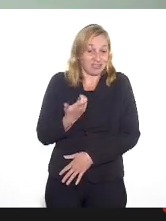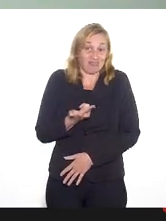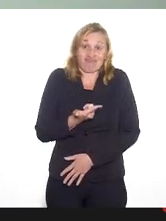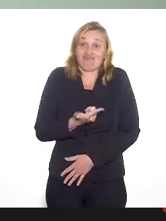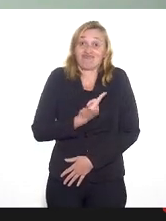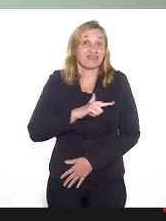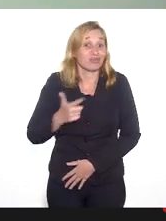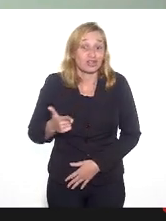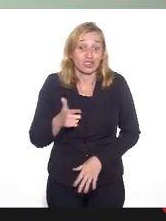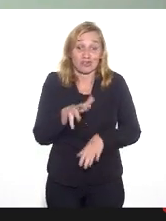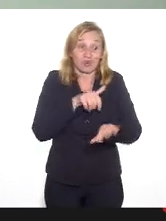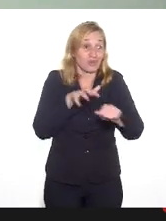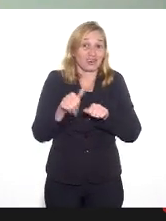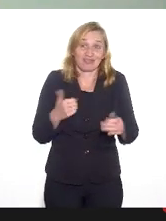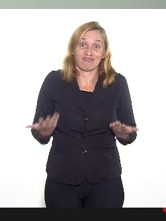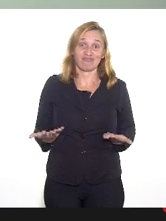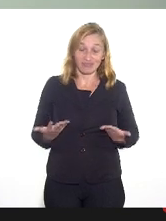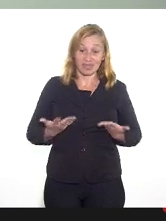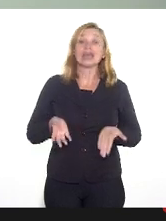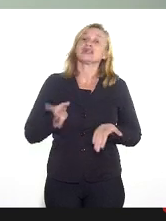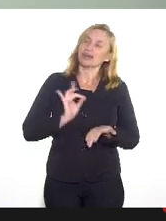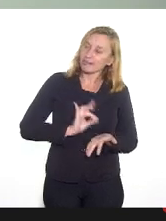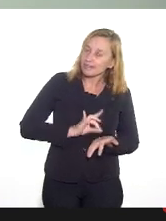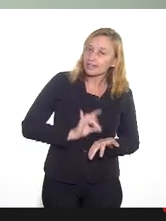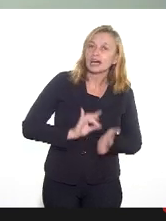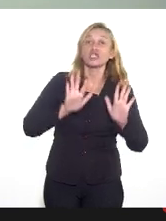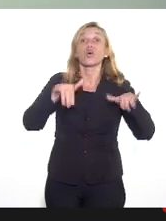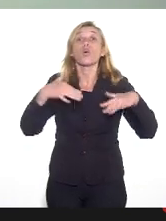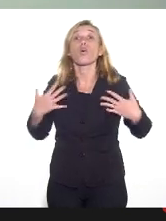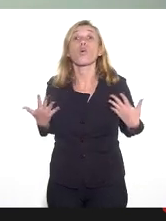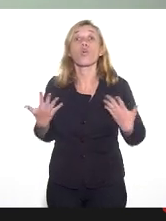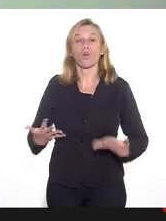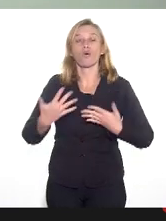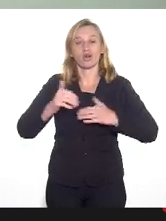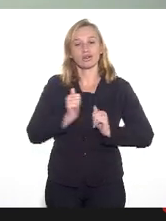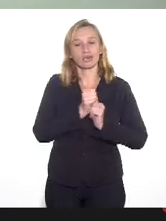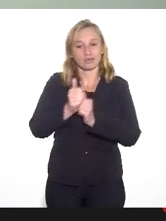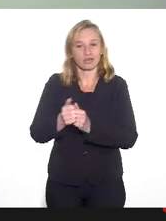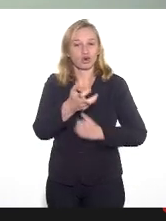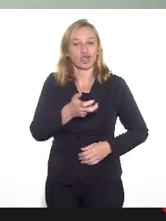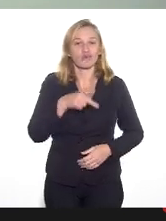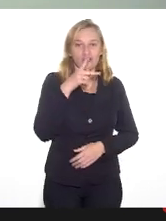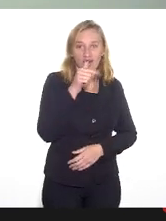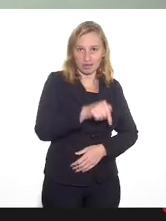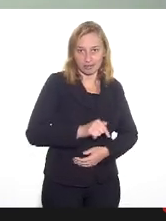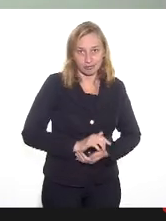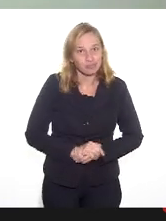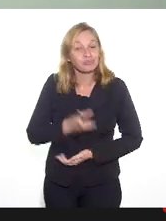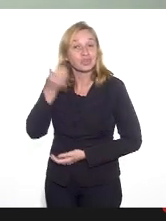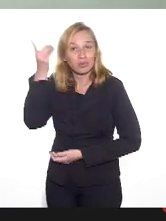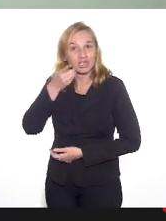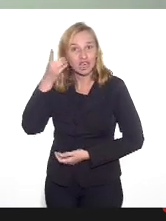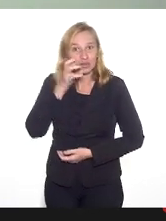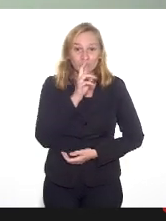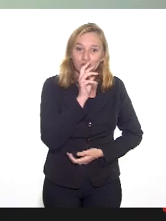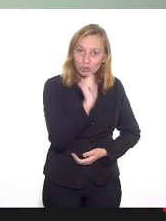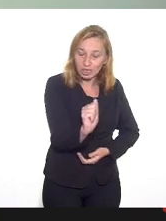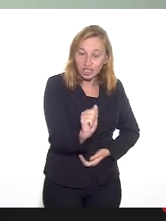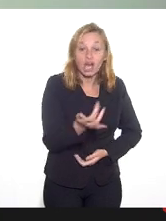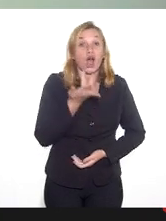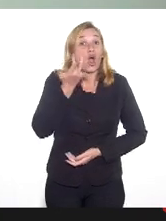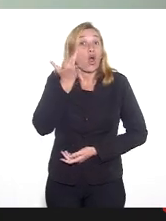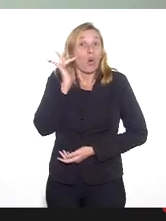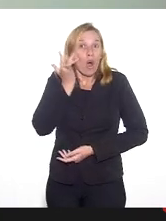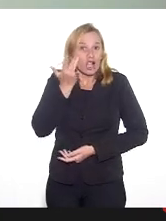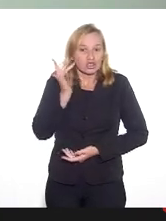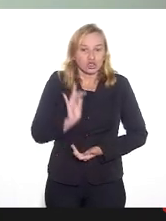de convocação. Então, na verdade, qual é o encaminhamento que eu quero fazer aqui, deputado Rodrigo Amorim? Eu acho